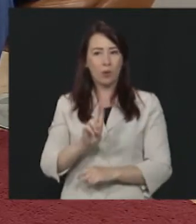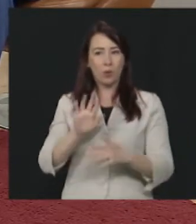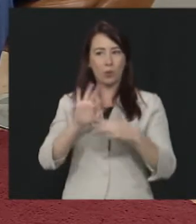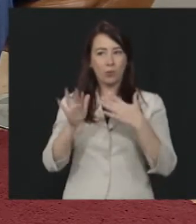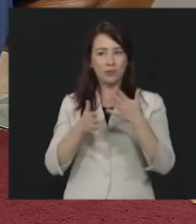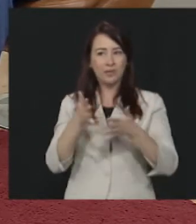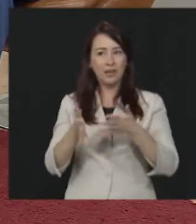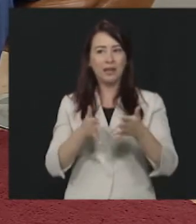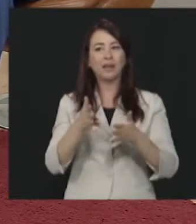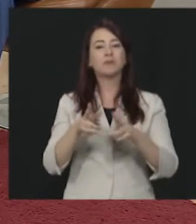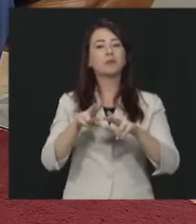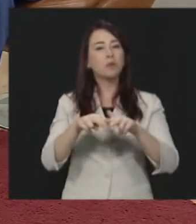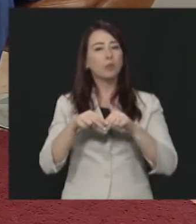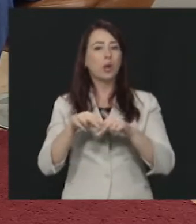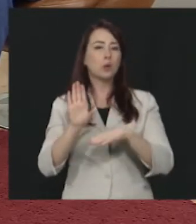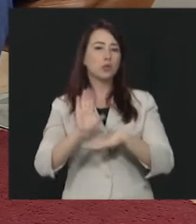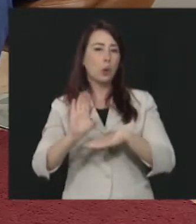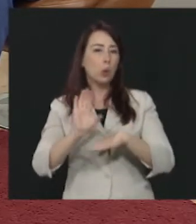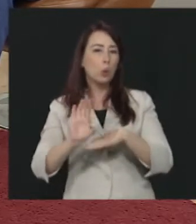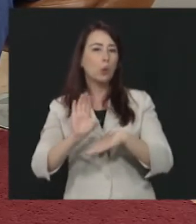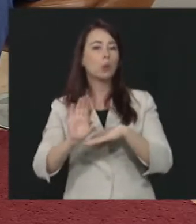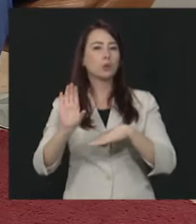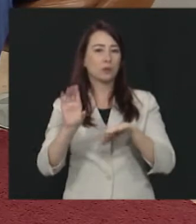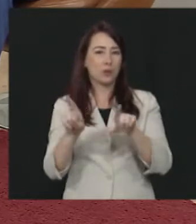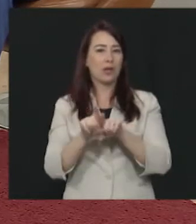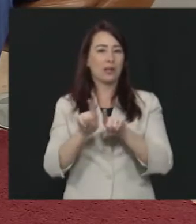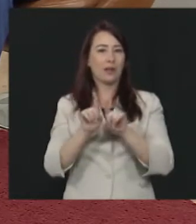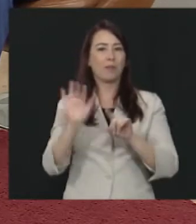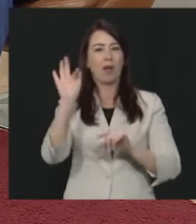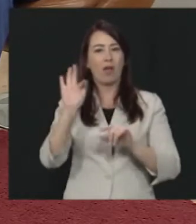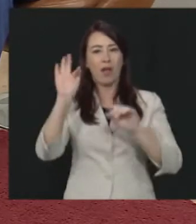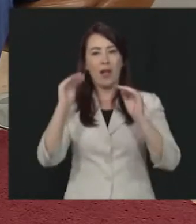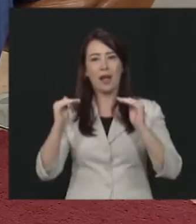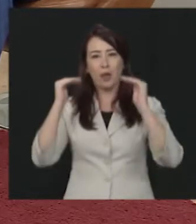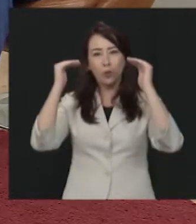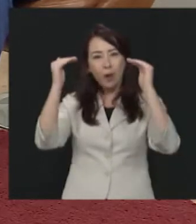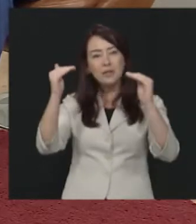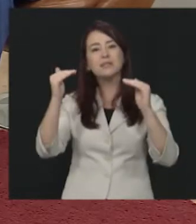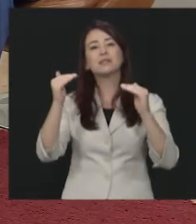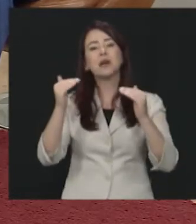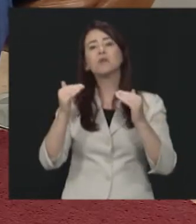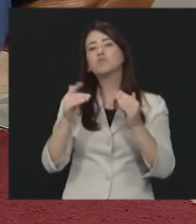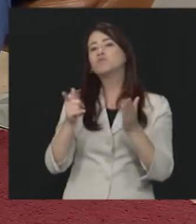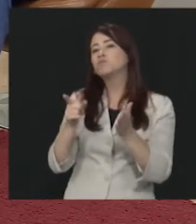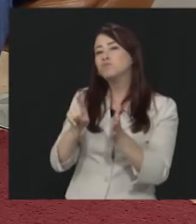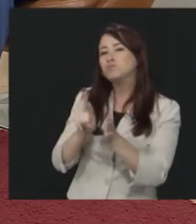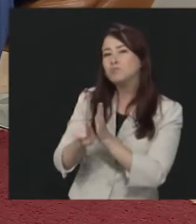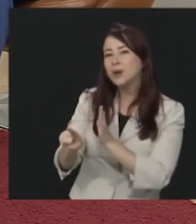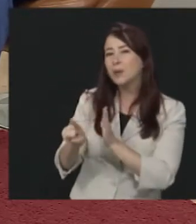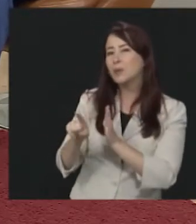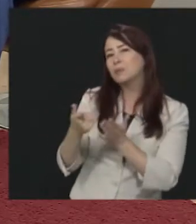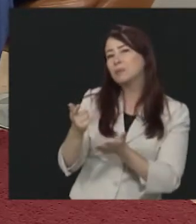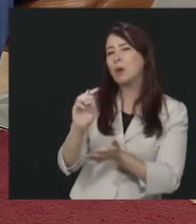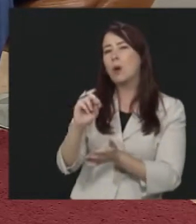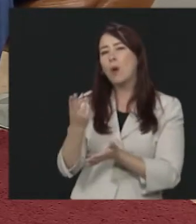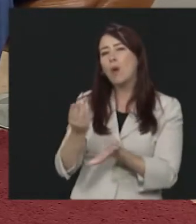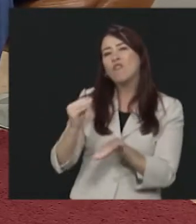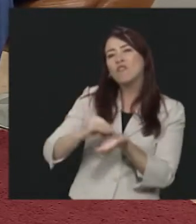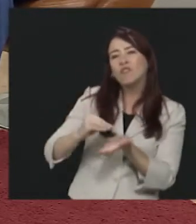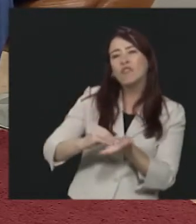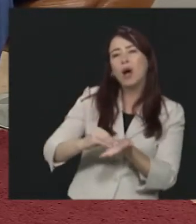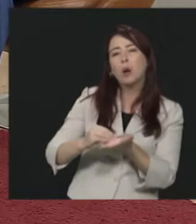de cursos, até de graduação já em Libras, ou ainda falta muito aí a percorrer?